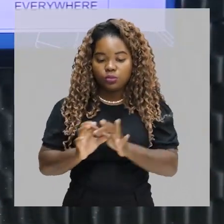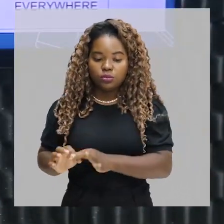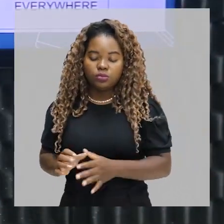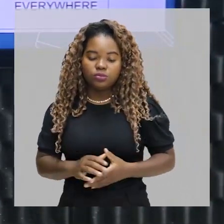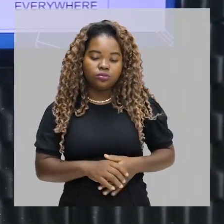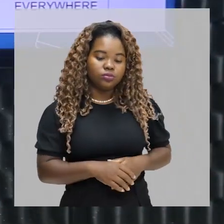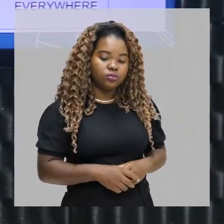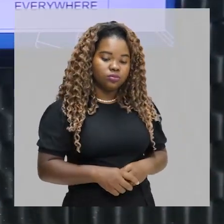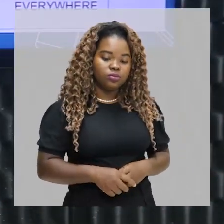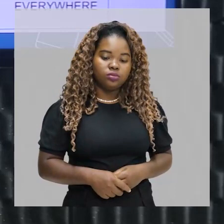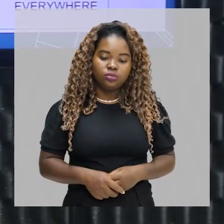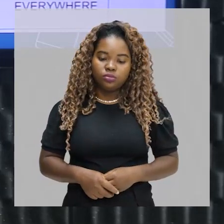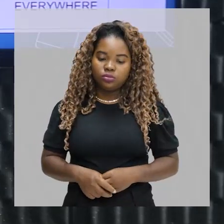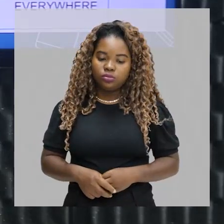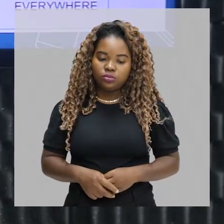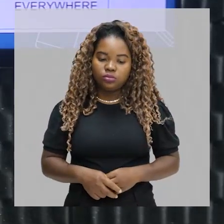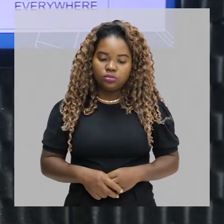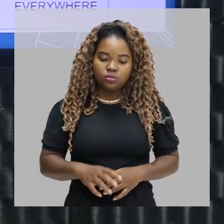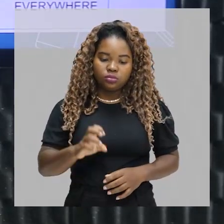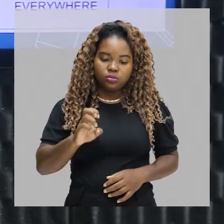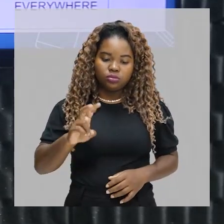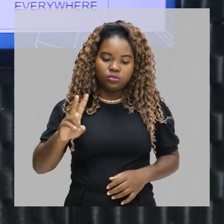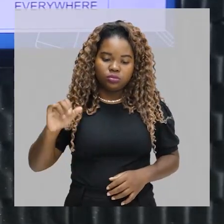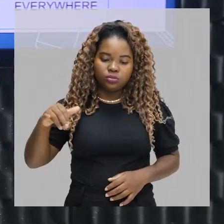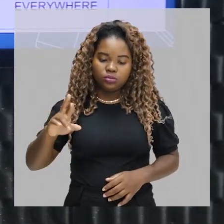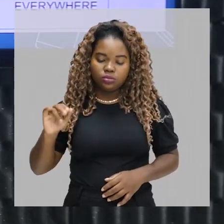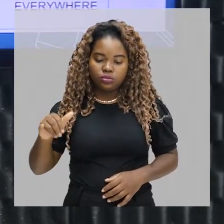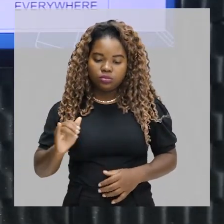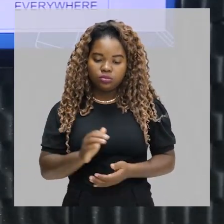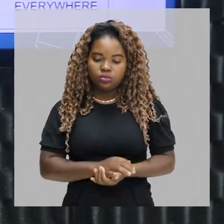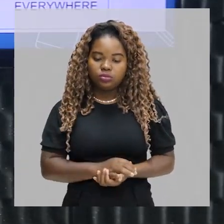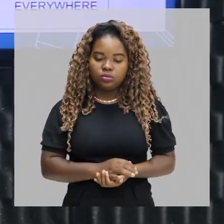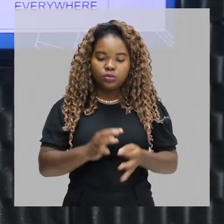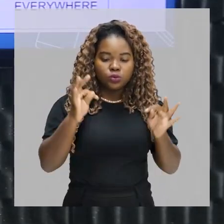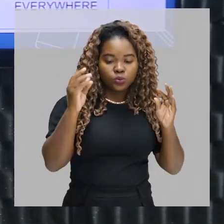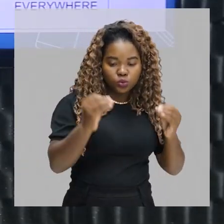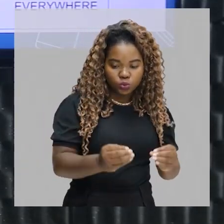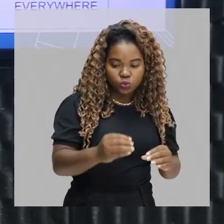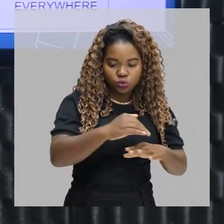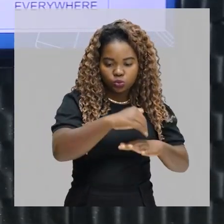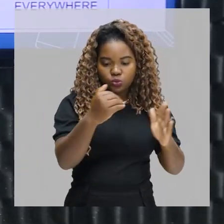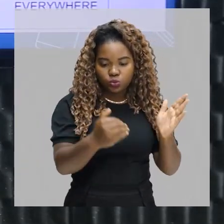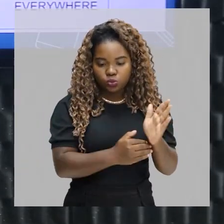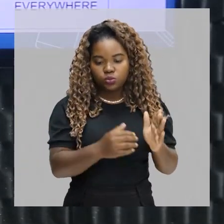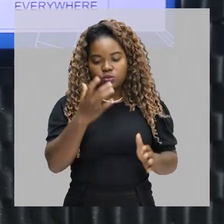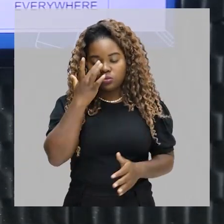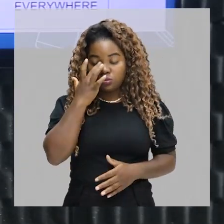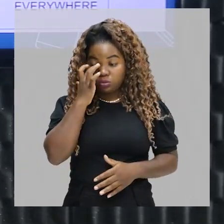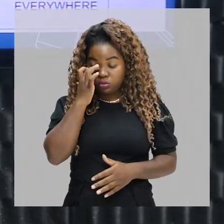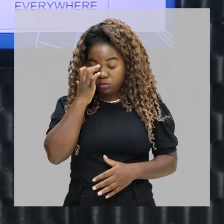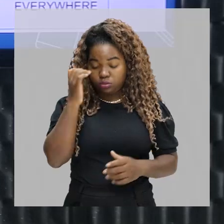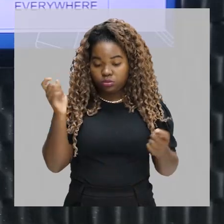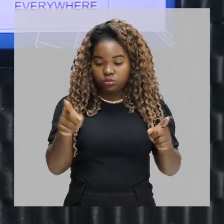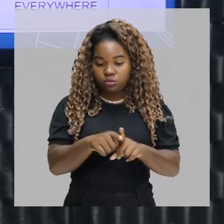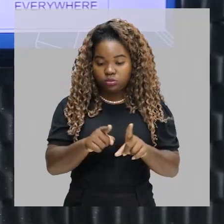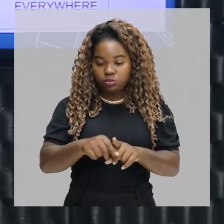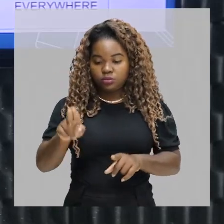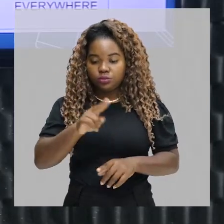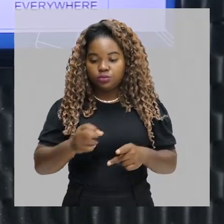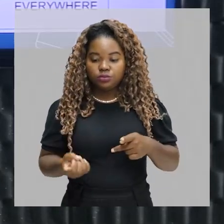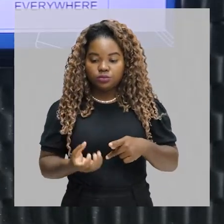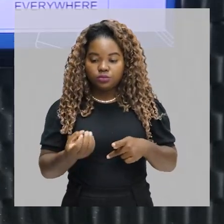pronome definido, nenhum ou nenhuma. E every, todo ou toda. Tá? Também podem ser usados no